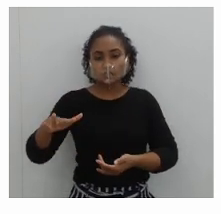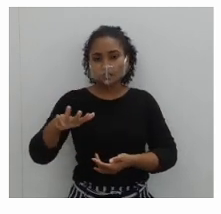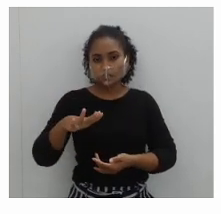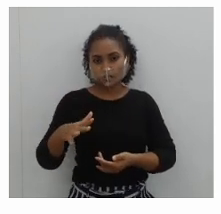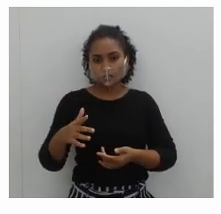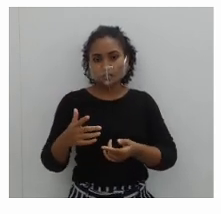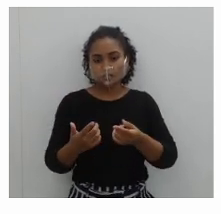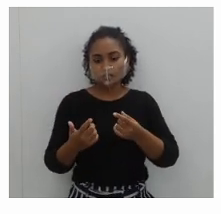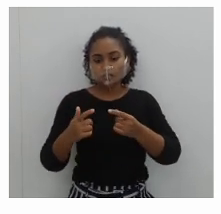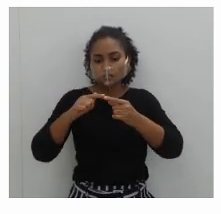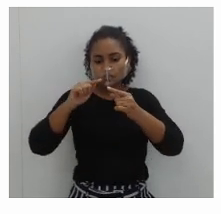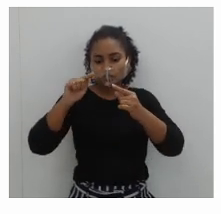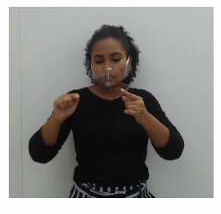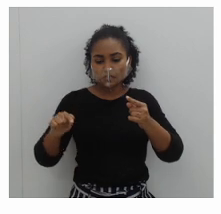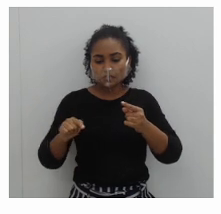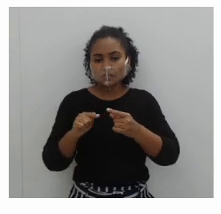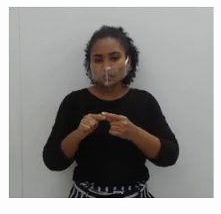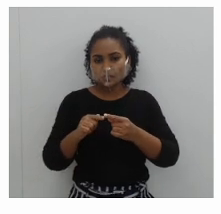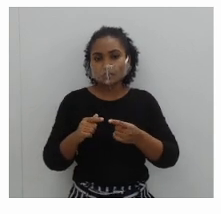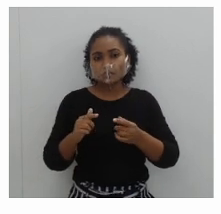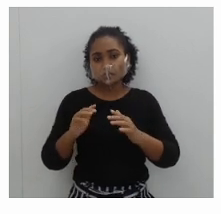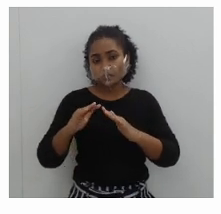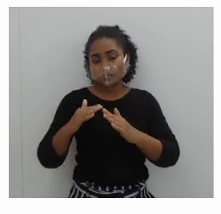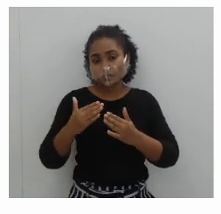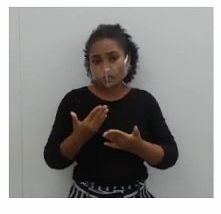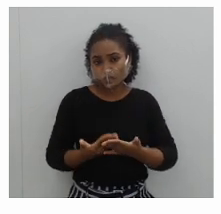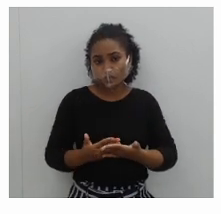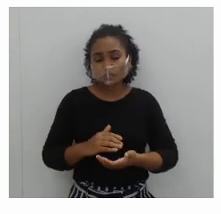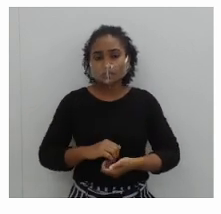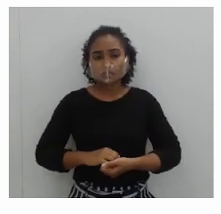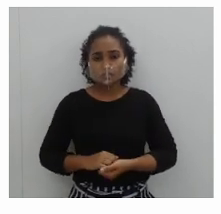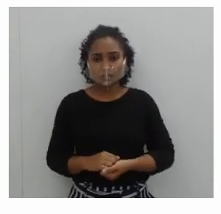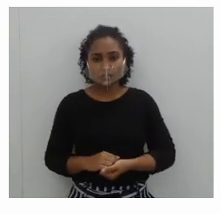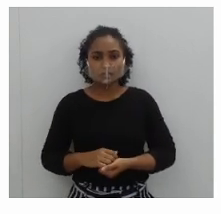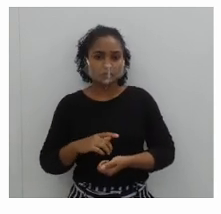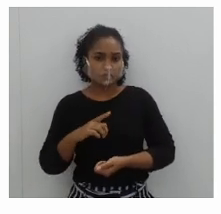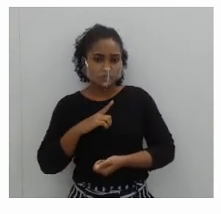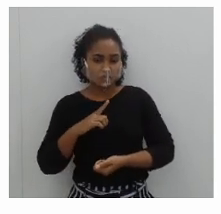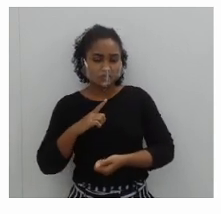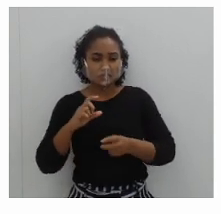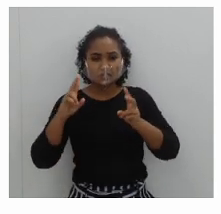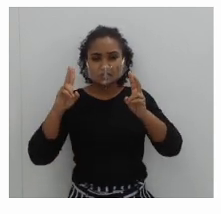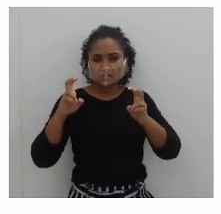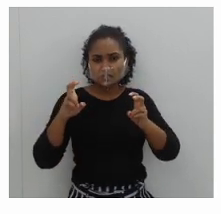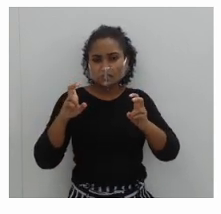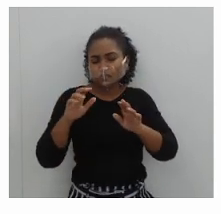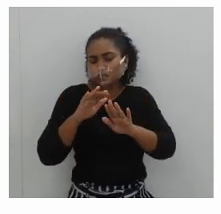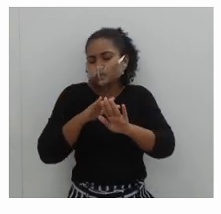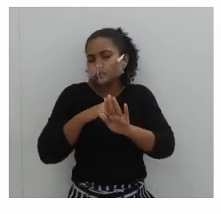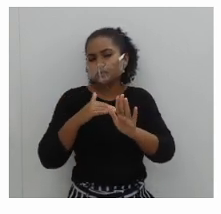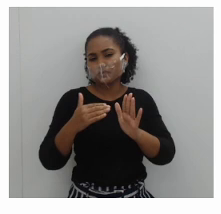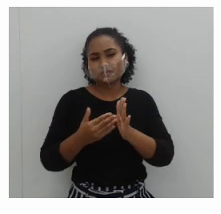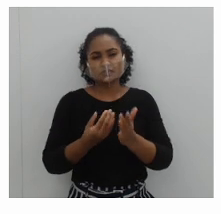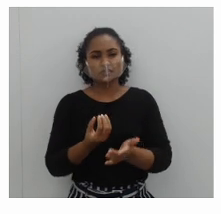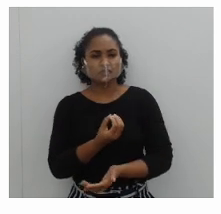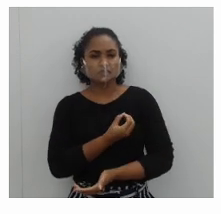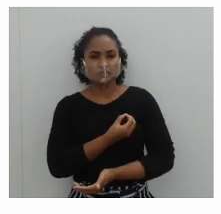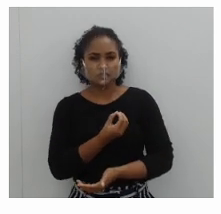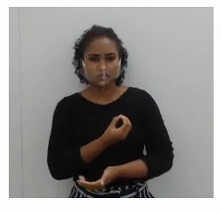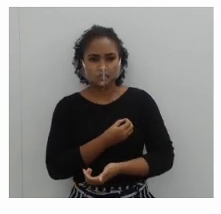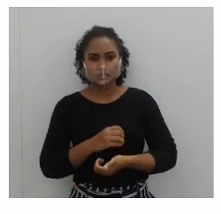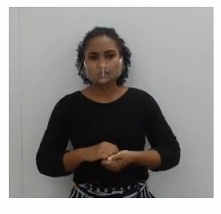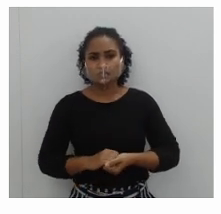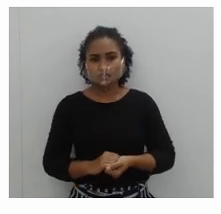geometria. Enquanto a escola pitagórica, por exemplo, tinha como lema tudo são números. A escola